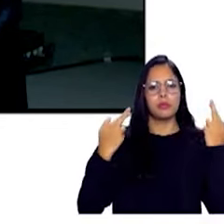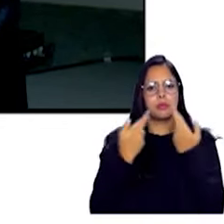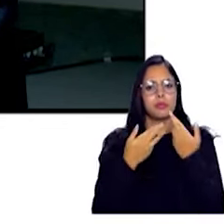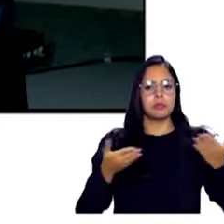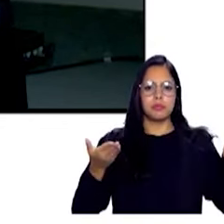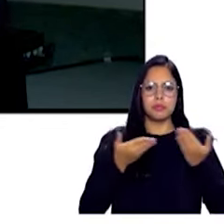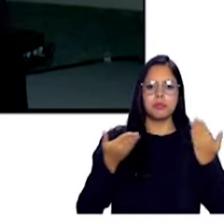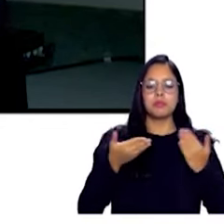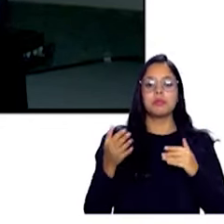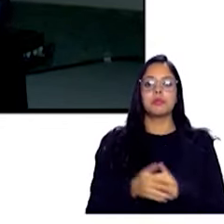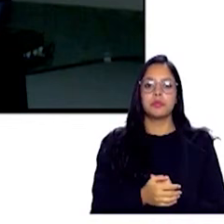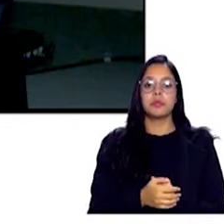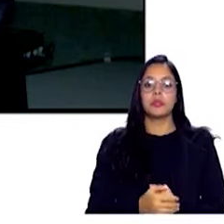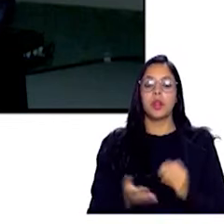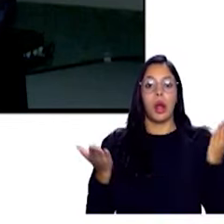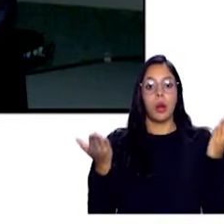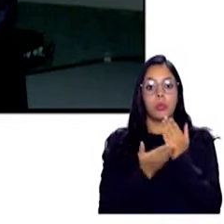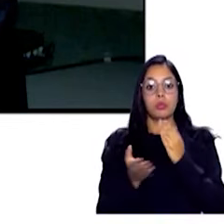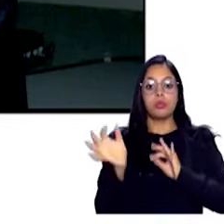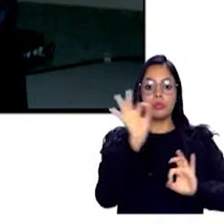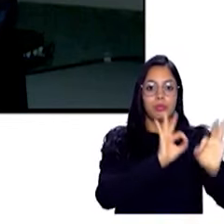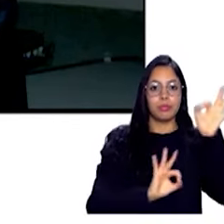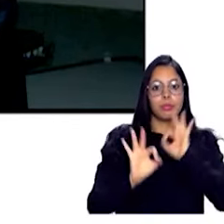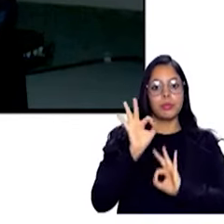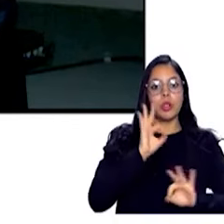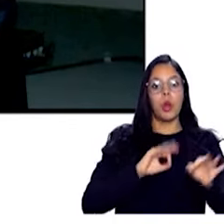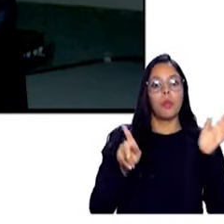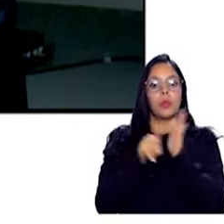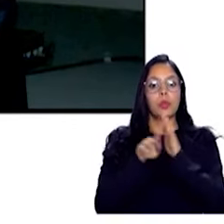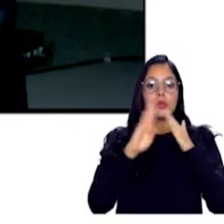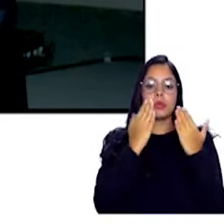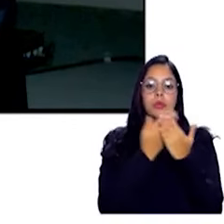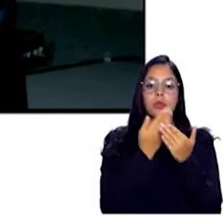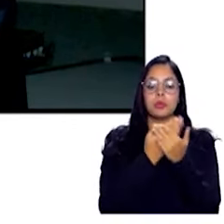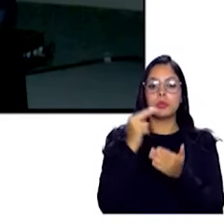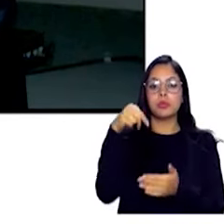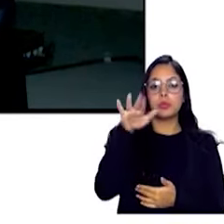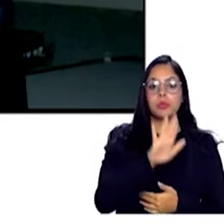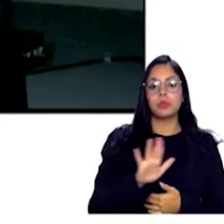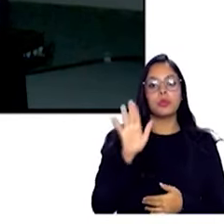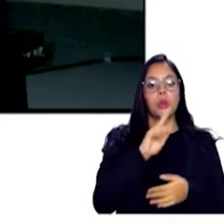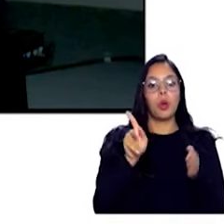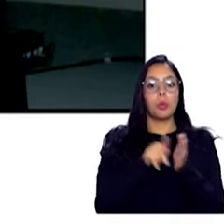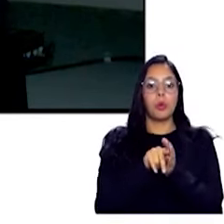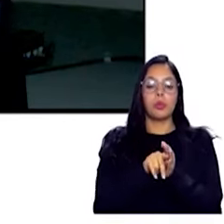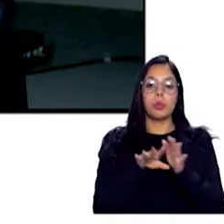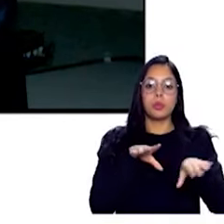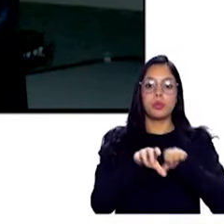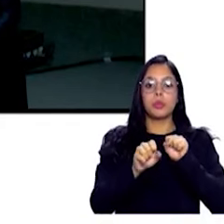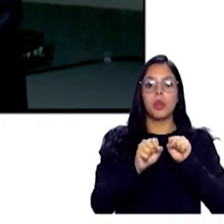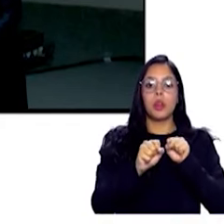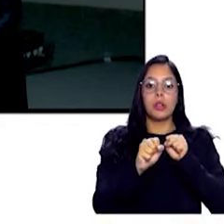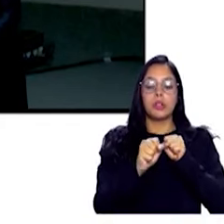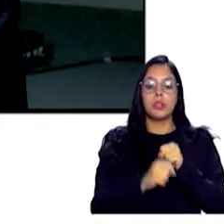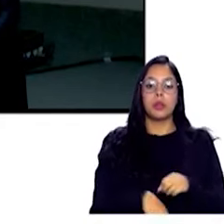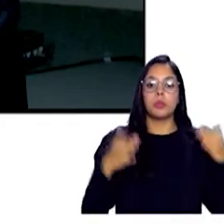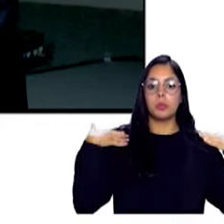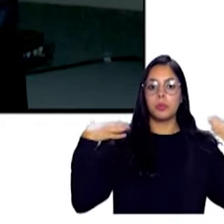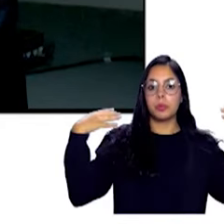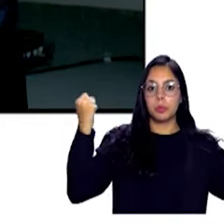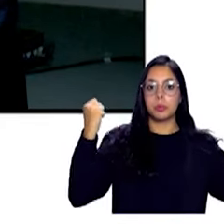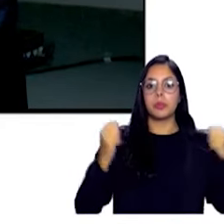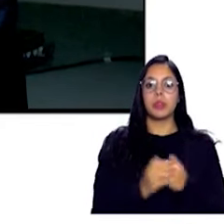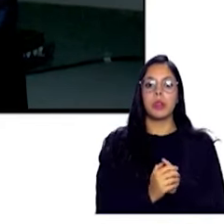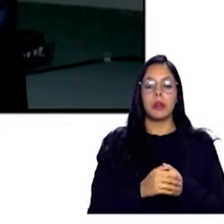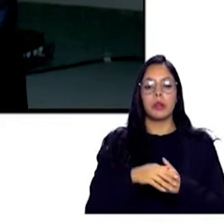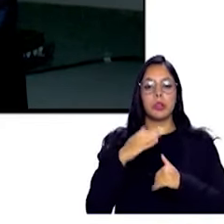hora organizado pela Escola Nacional de formação e aperfeiçoamento de magistrados e pelo